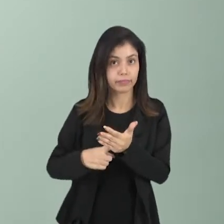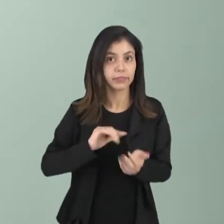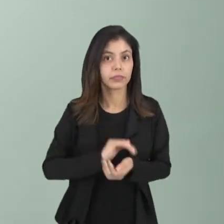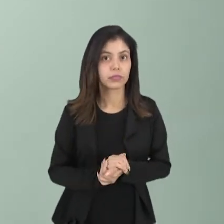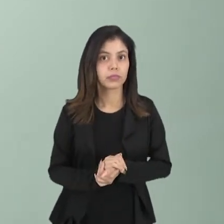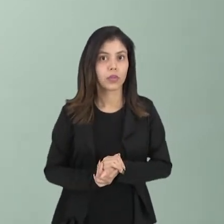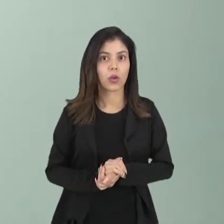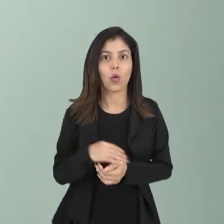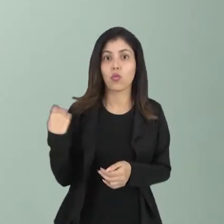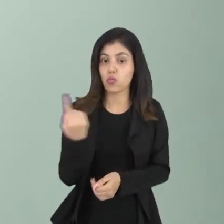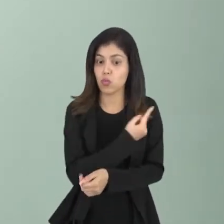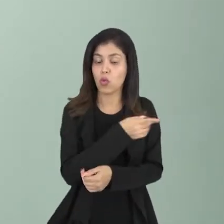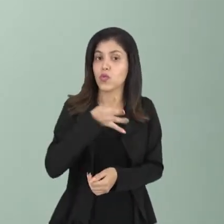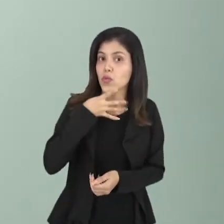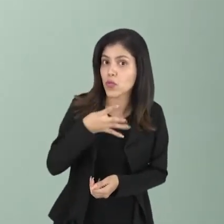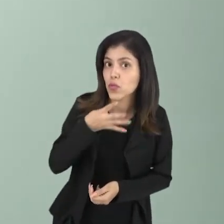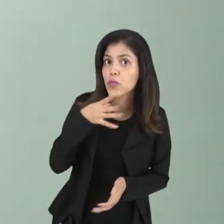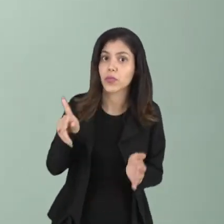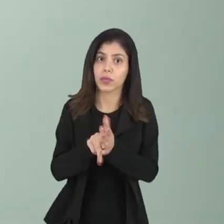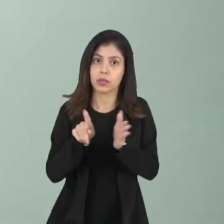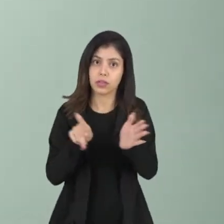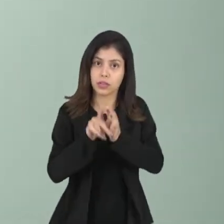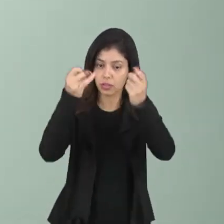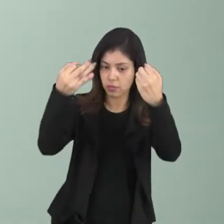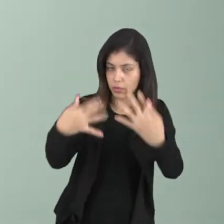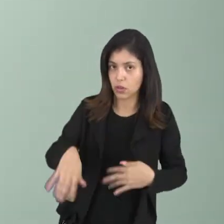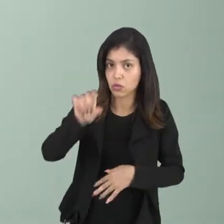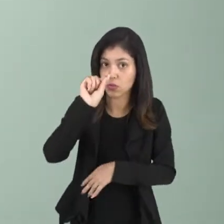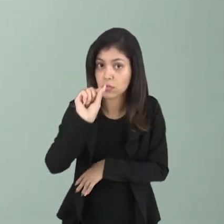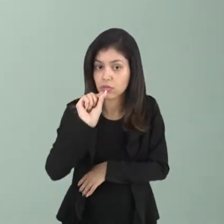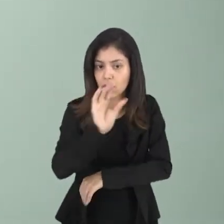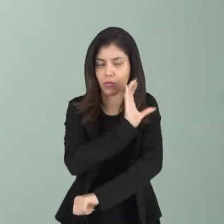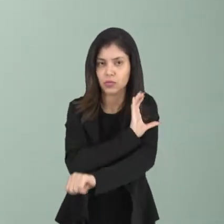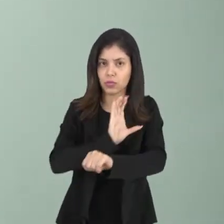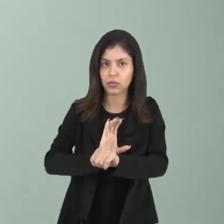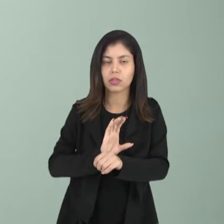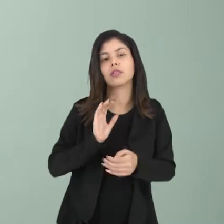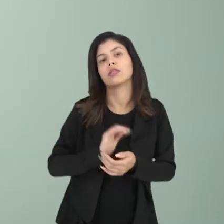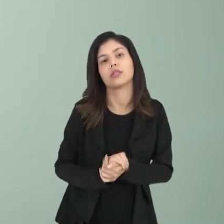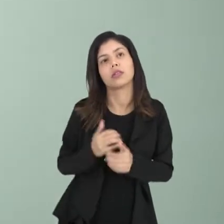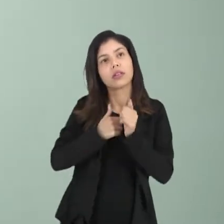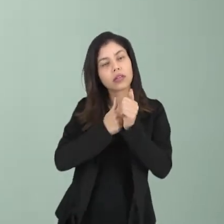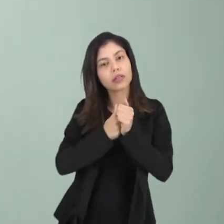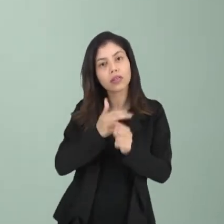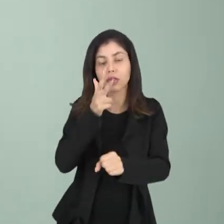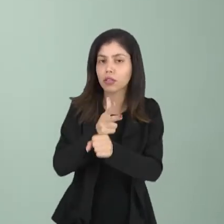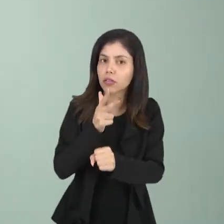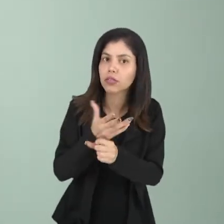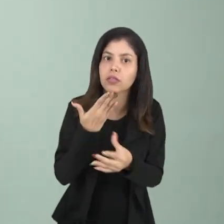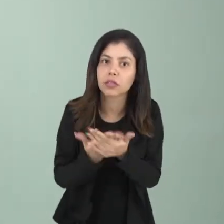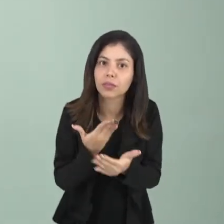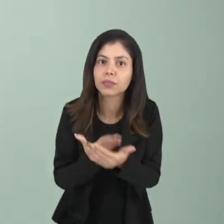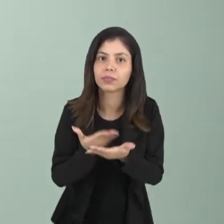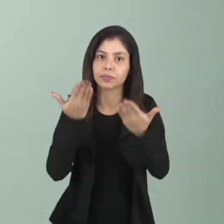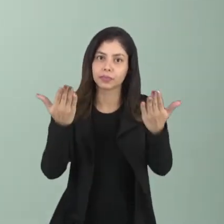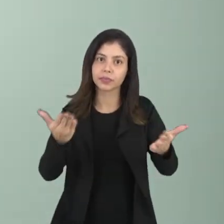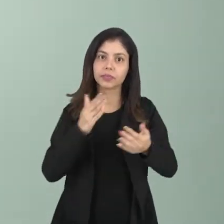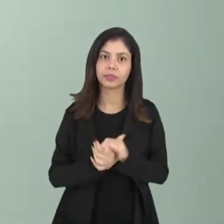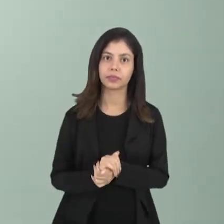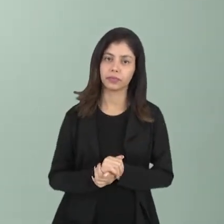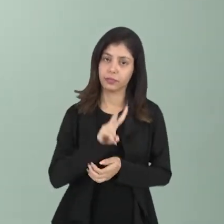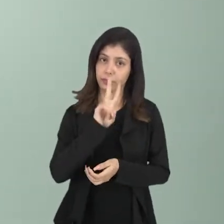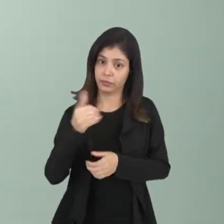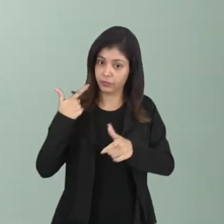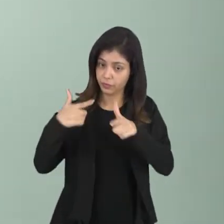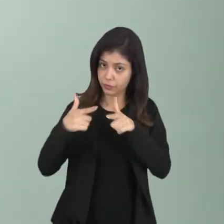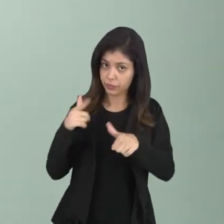consideração o nosso conhecimento prévio a respeito do que é cultura, eu vou seguir esta videoaula com vocês e nós